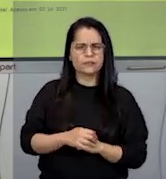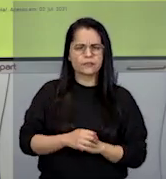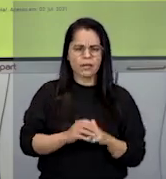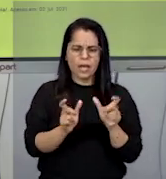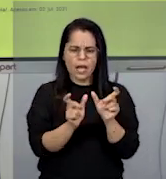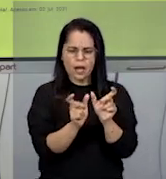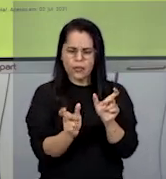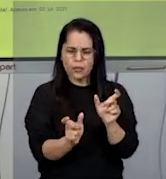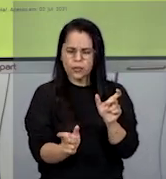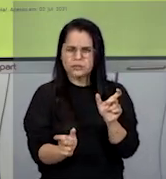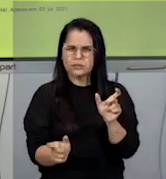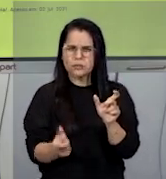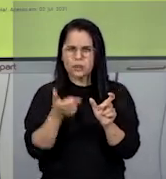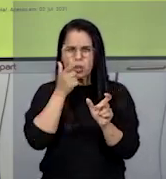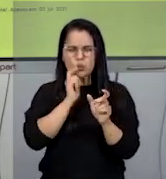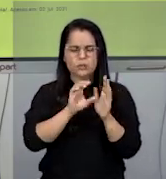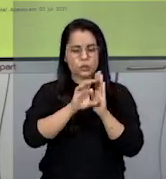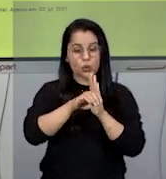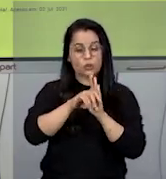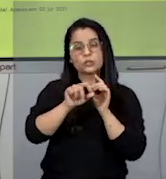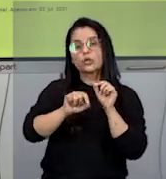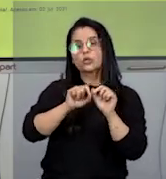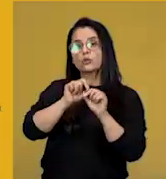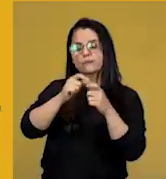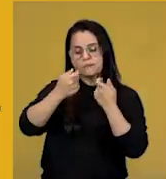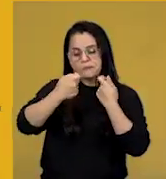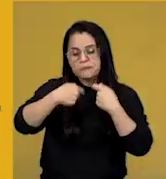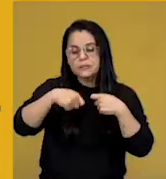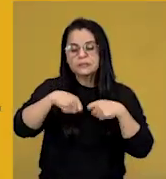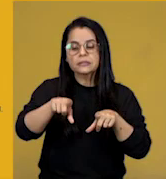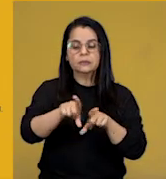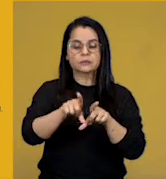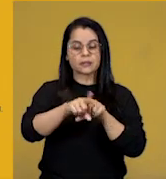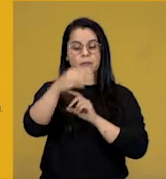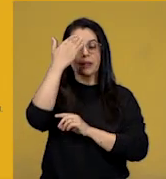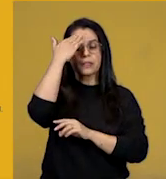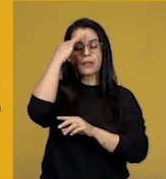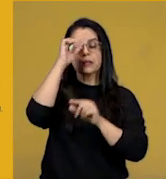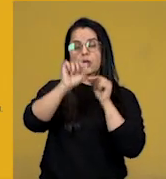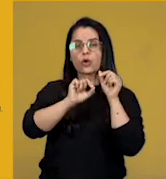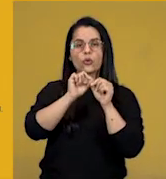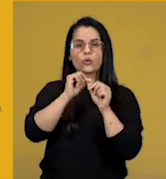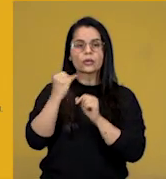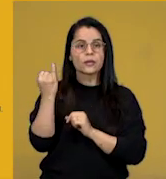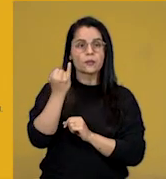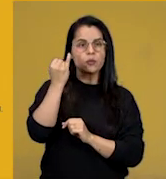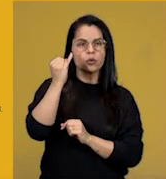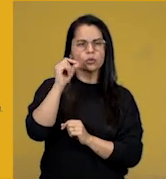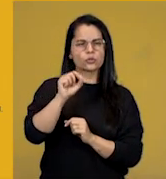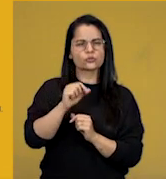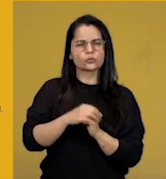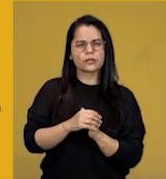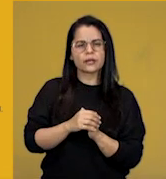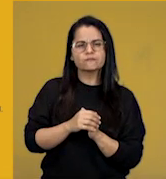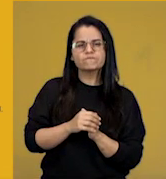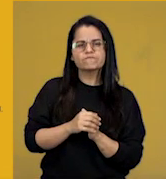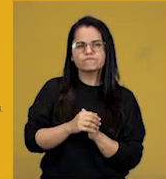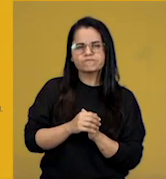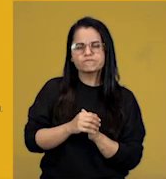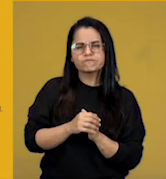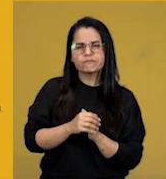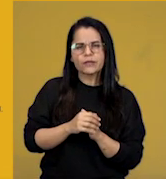polissemia, para conceituá-la, precisamos de também entender um fator que é